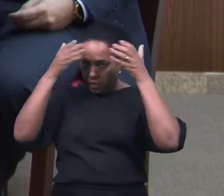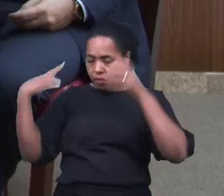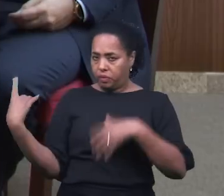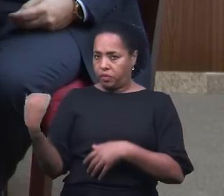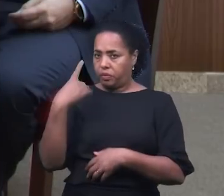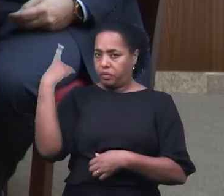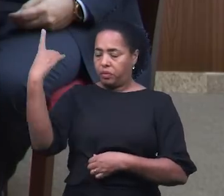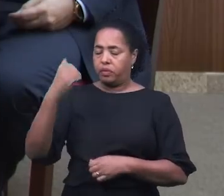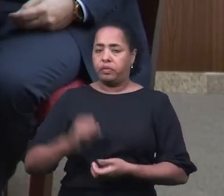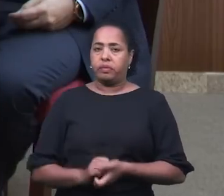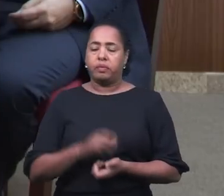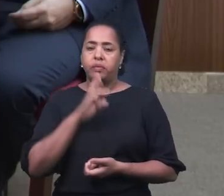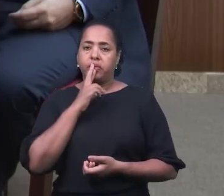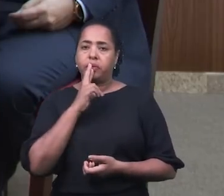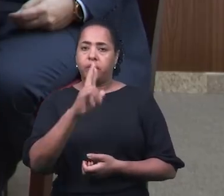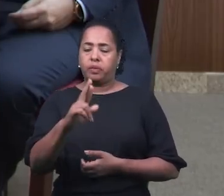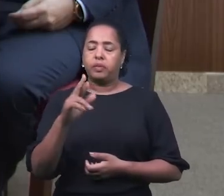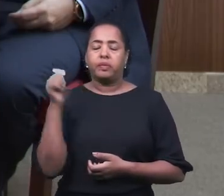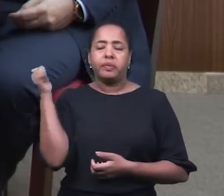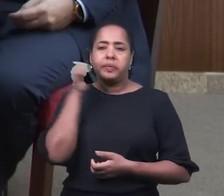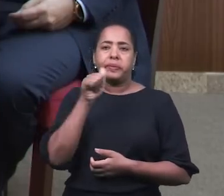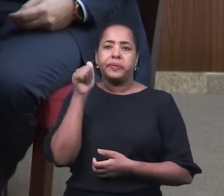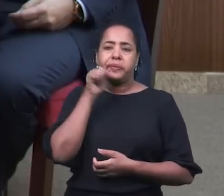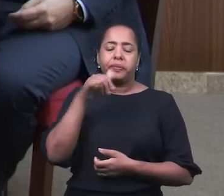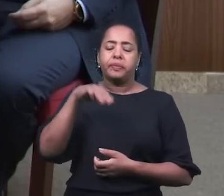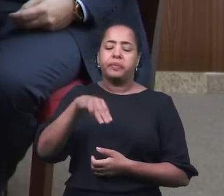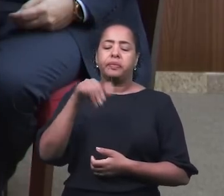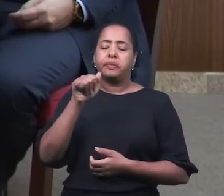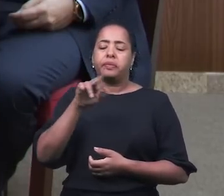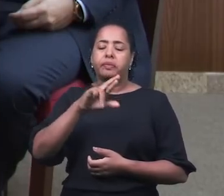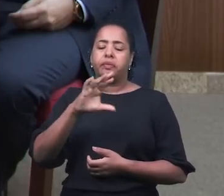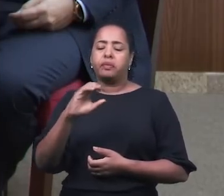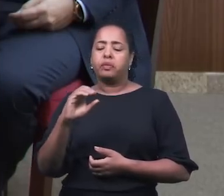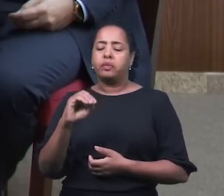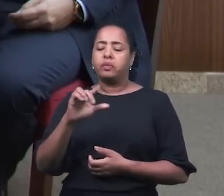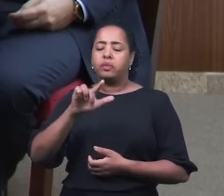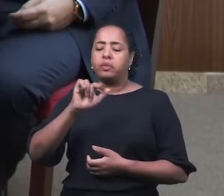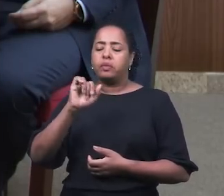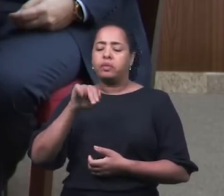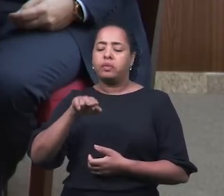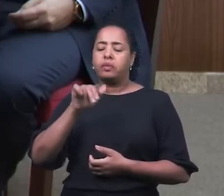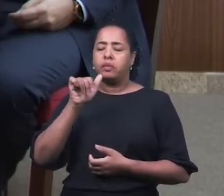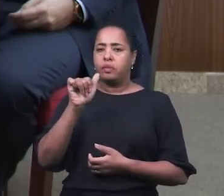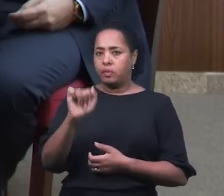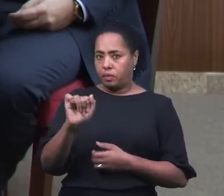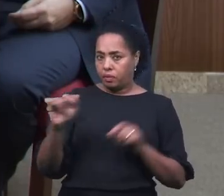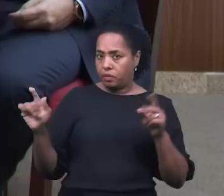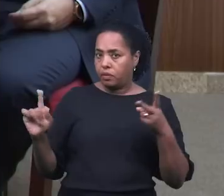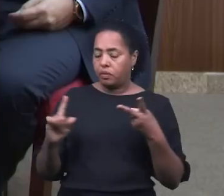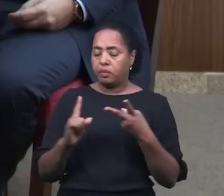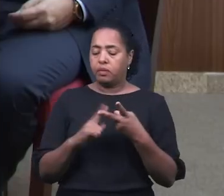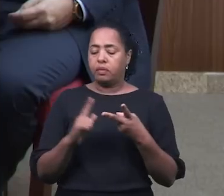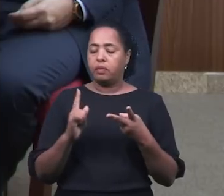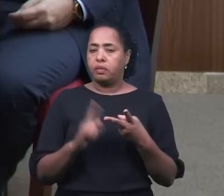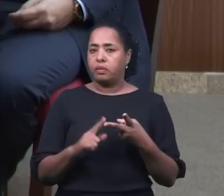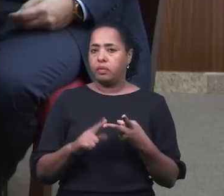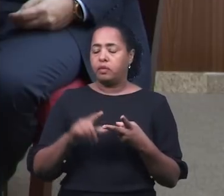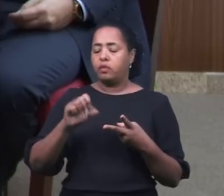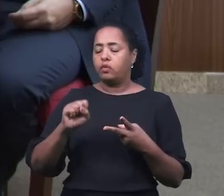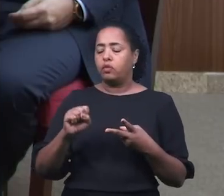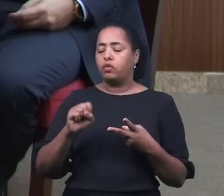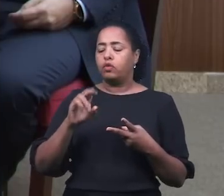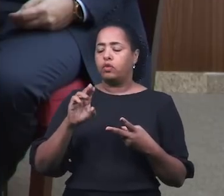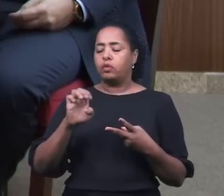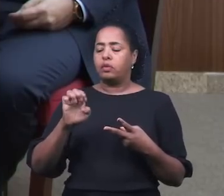a resposta da senhora Marcolina Nunes, de Montes Claros, Minas Gerais, e da senhora Suilana